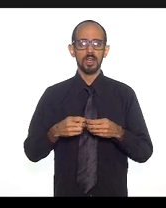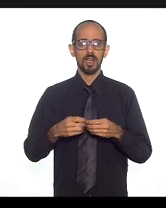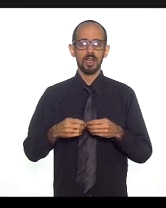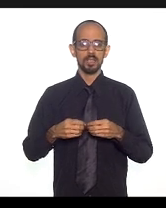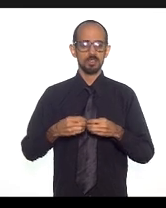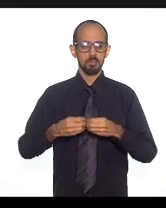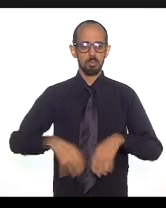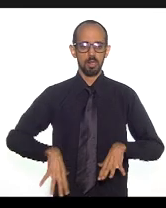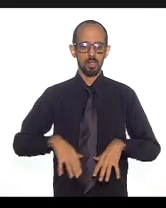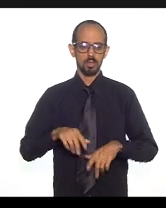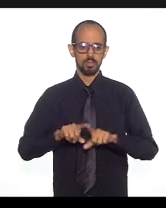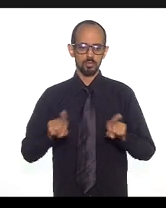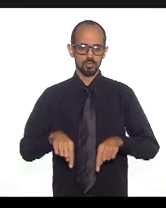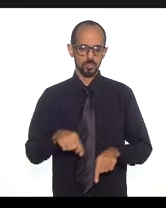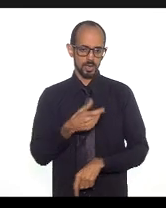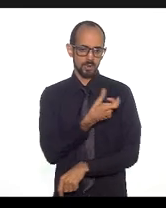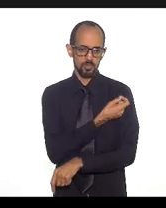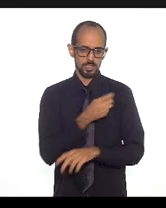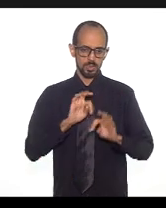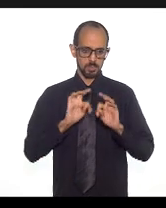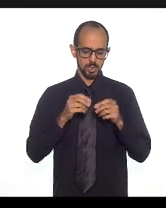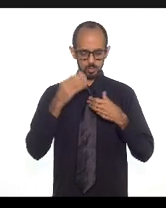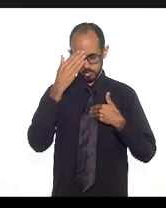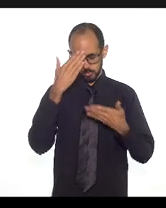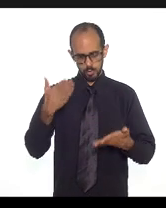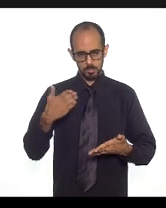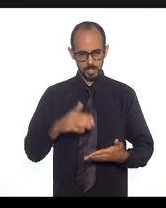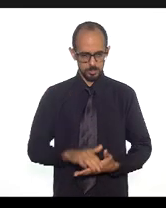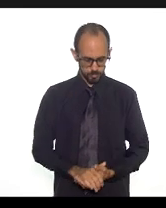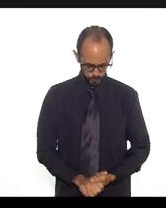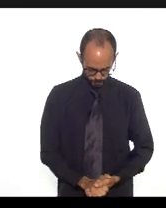e saudações a todos. Muito obrigado.